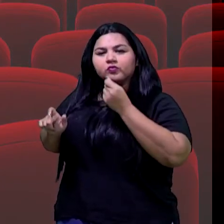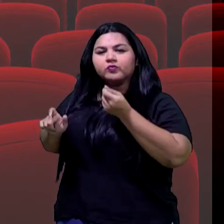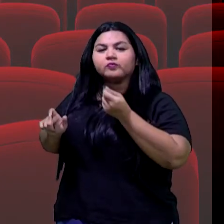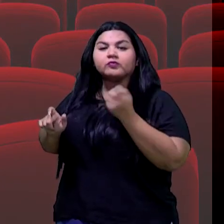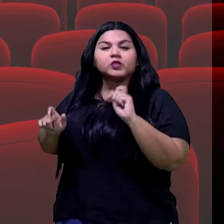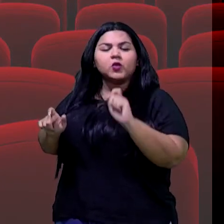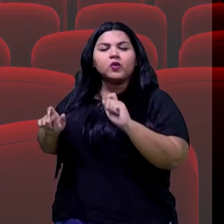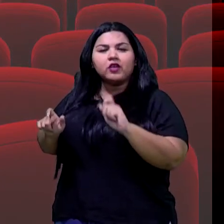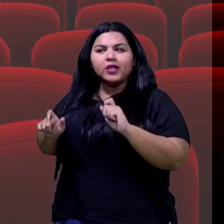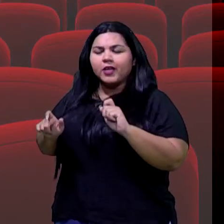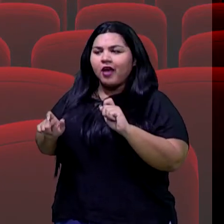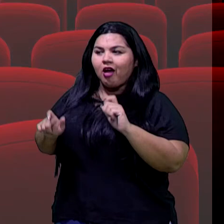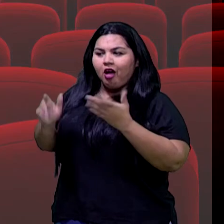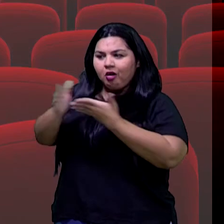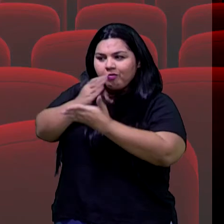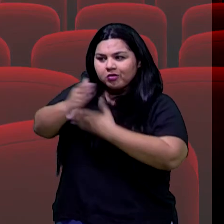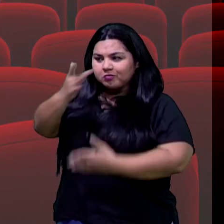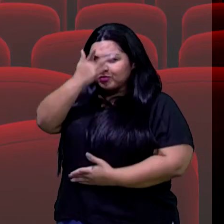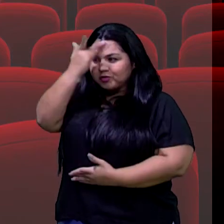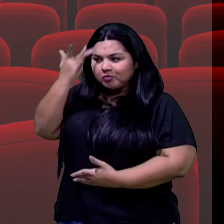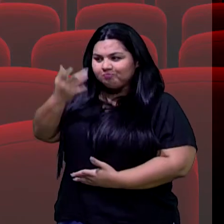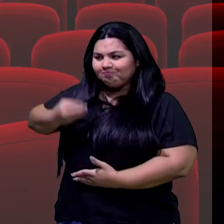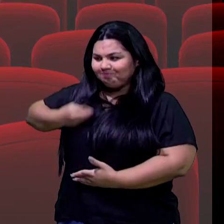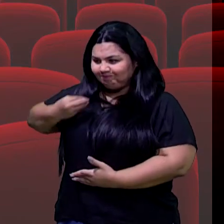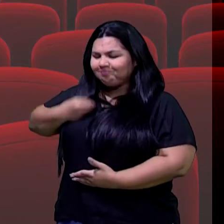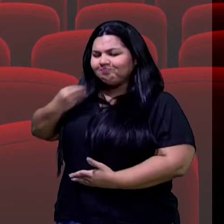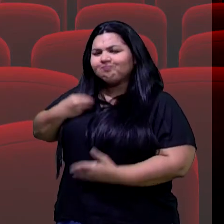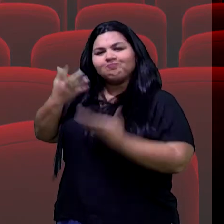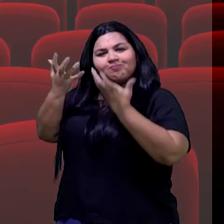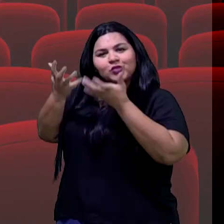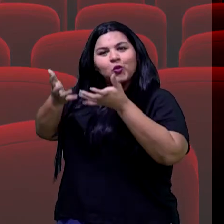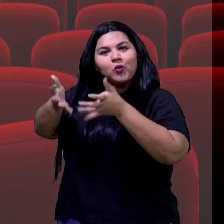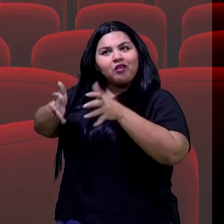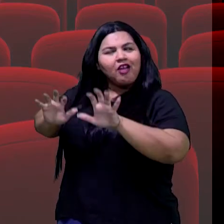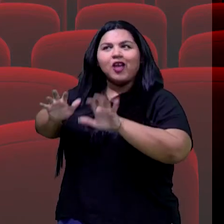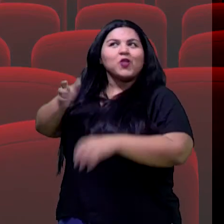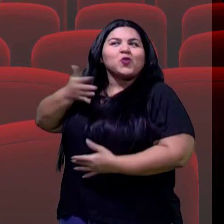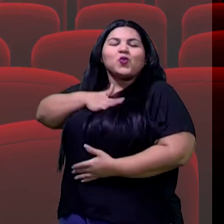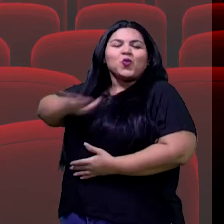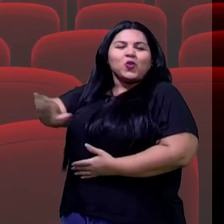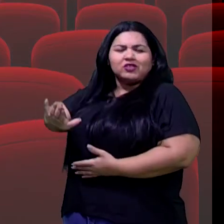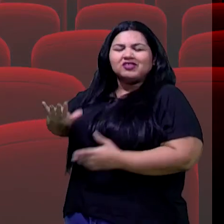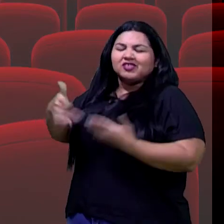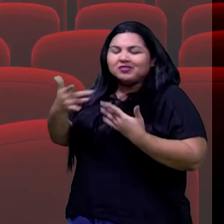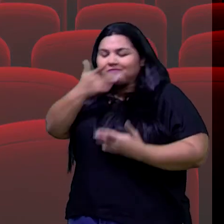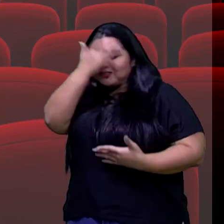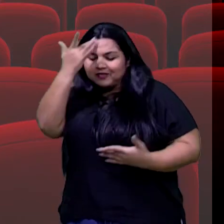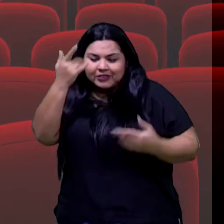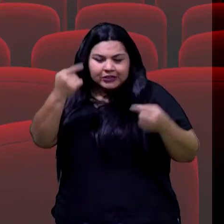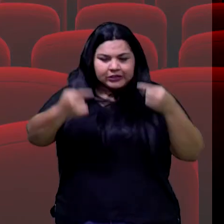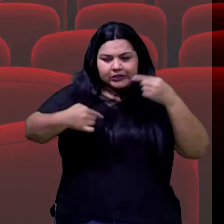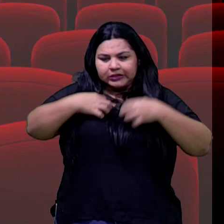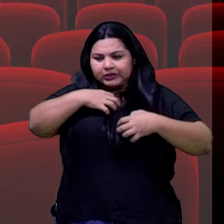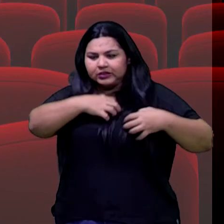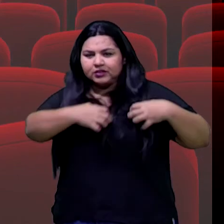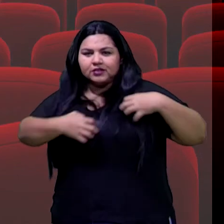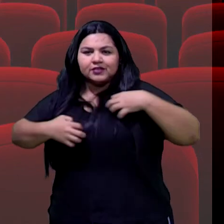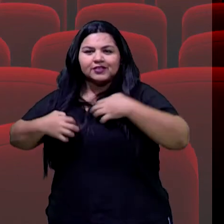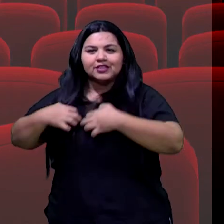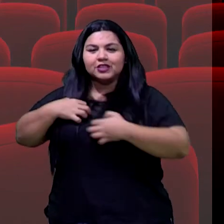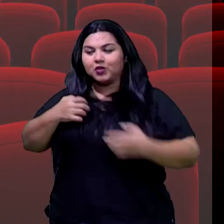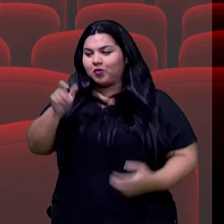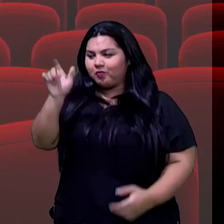alguns surpreendentes, né, para outros bastante entendível. Então a gente fica realmente nesse dilema, né, em relação ao drama no qual